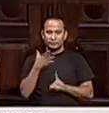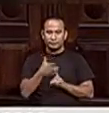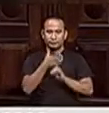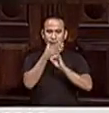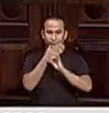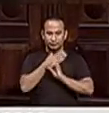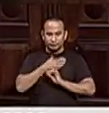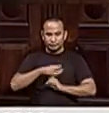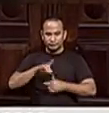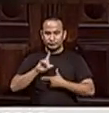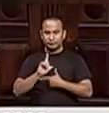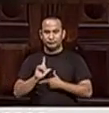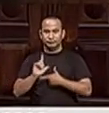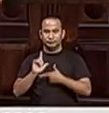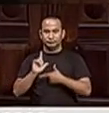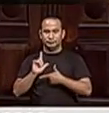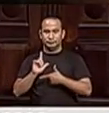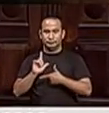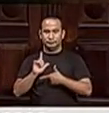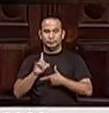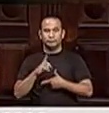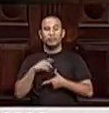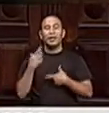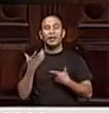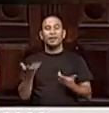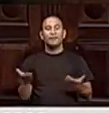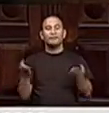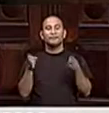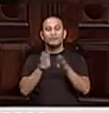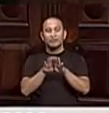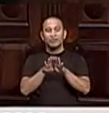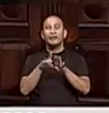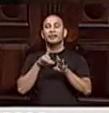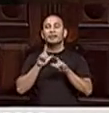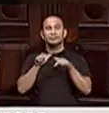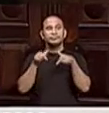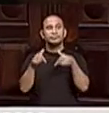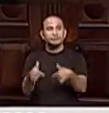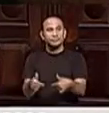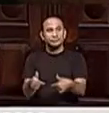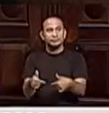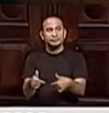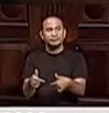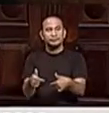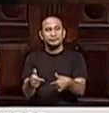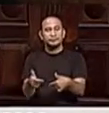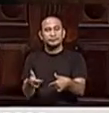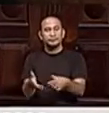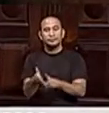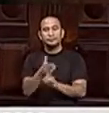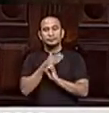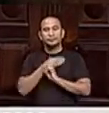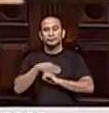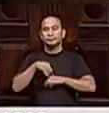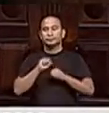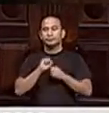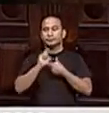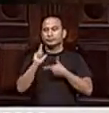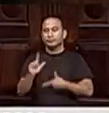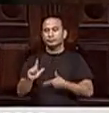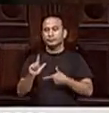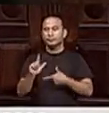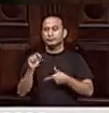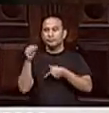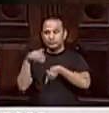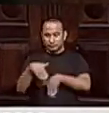legislativo, que eles querem fechar, querem intervir, em defesa do poder legislativo, para que